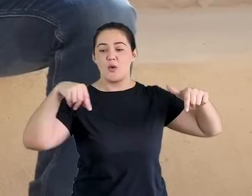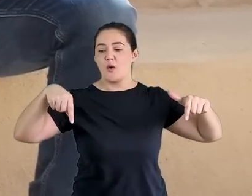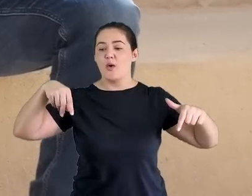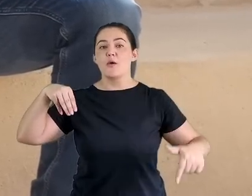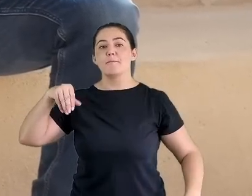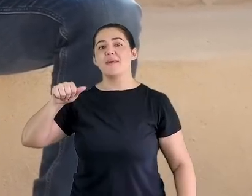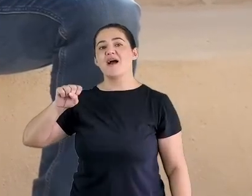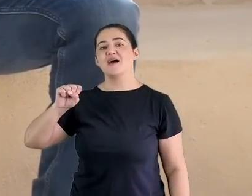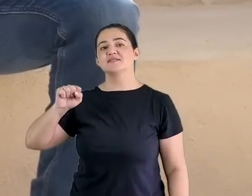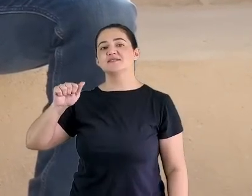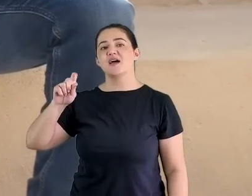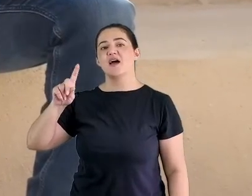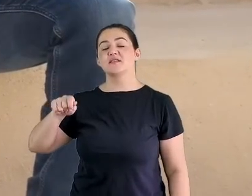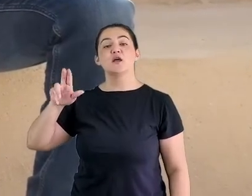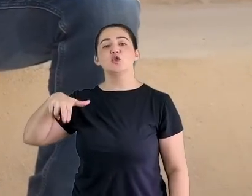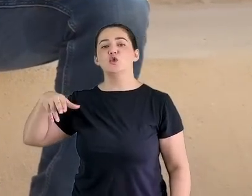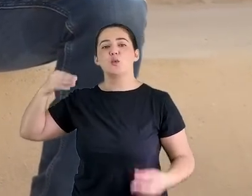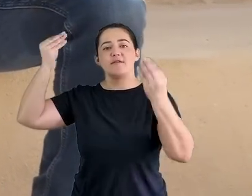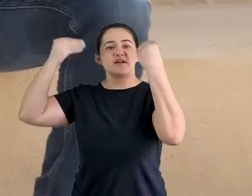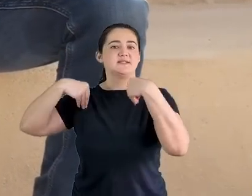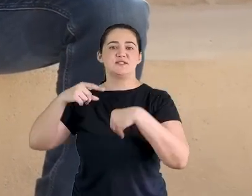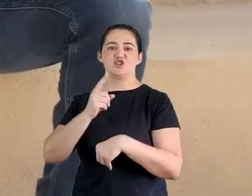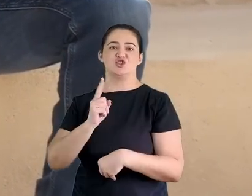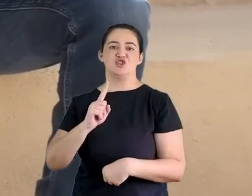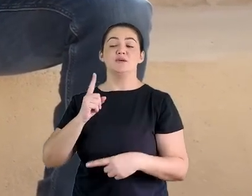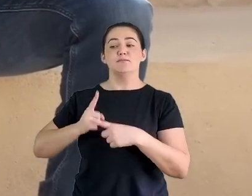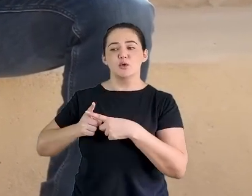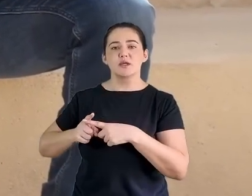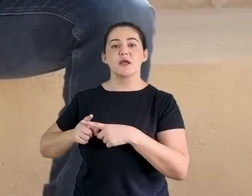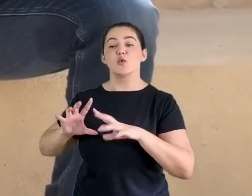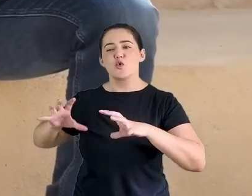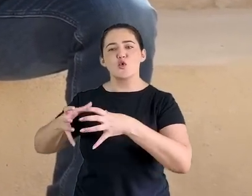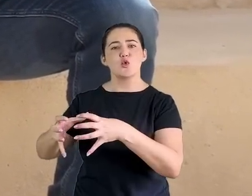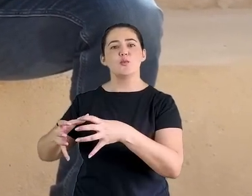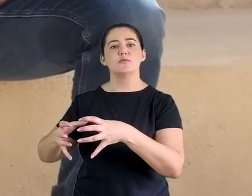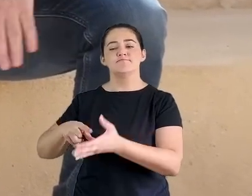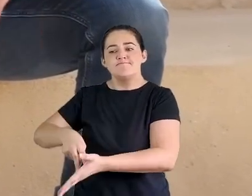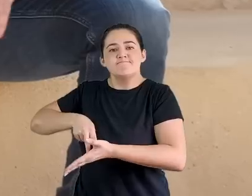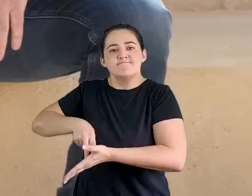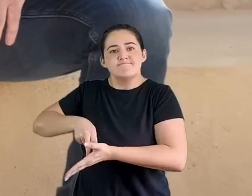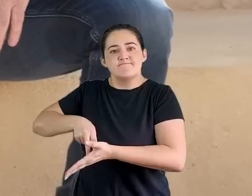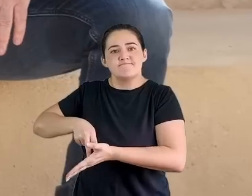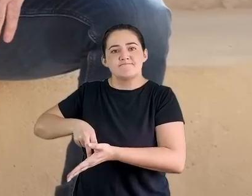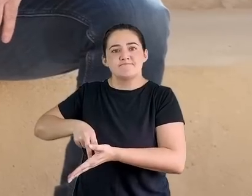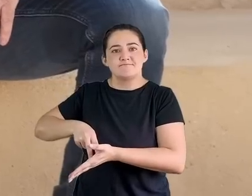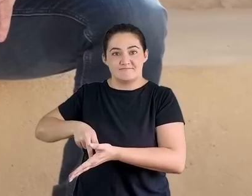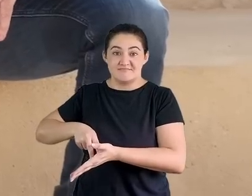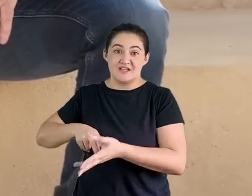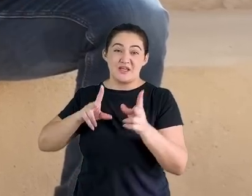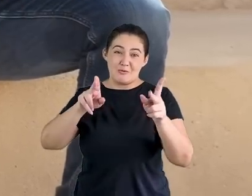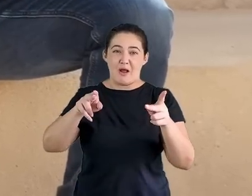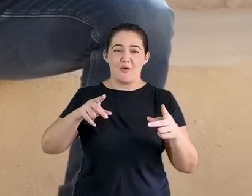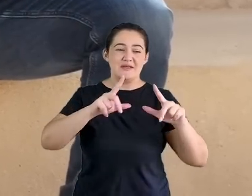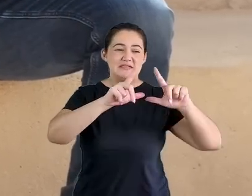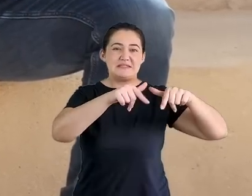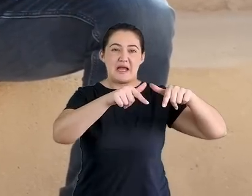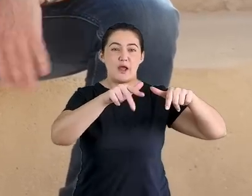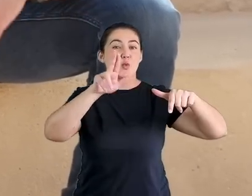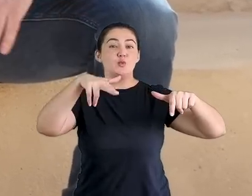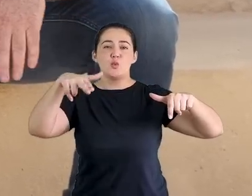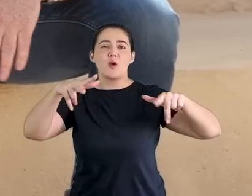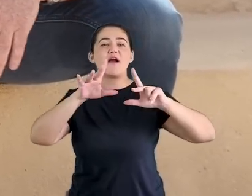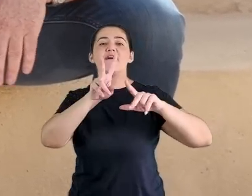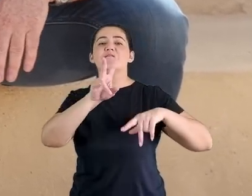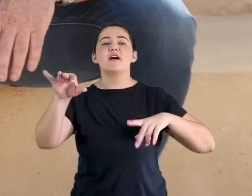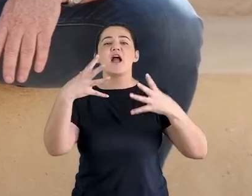cairá. Significa que Israel, o terceiro estado judaico independente, nunca mais cairá. E isso explica por que se tornou um mito tão forte